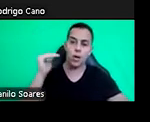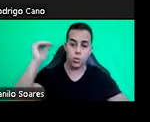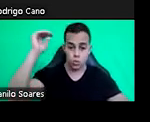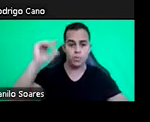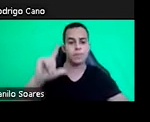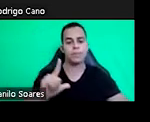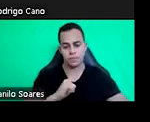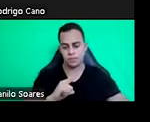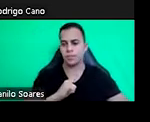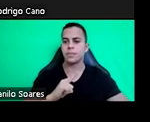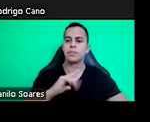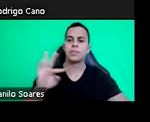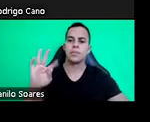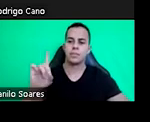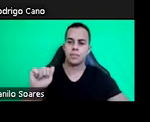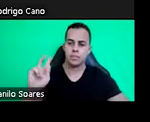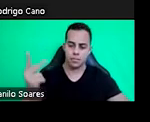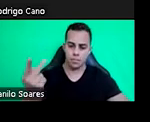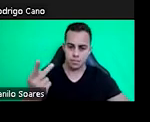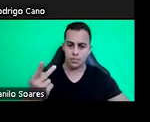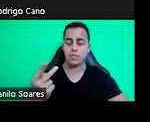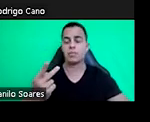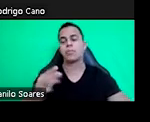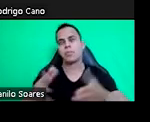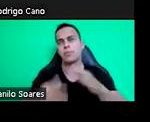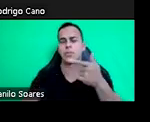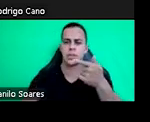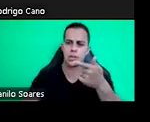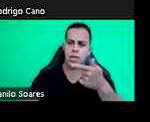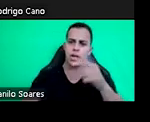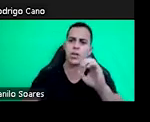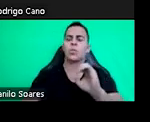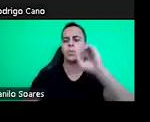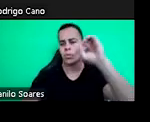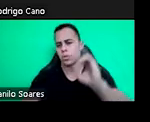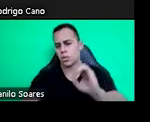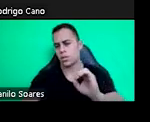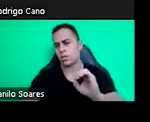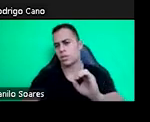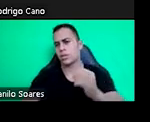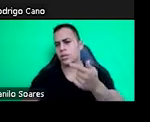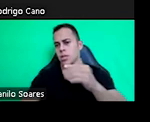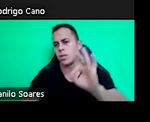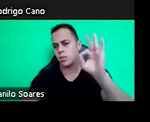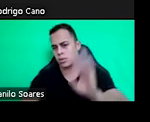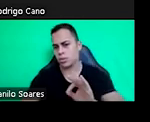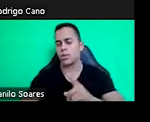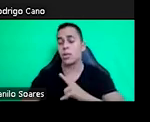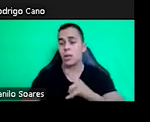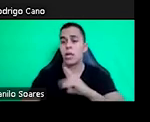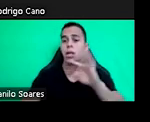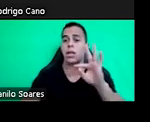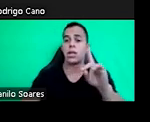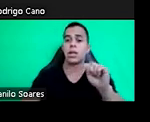tem TDAH e em torno de 7% da população adulta tem o que a gente chama de TDAH sintomatológico.